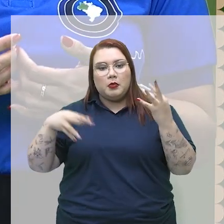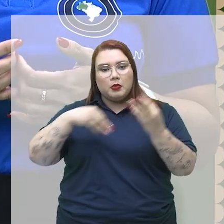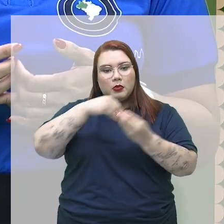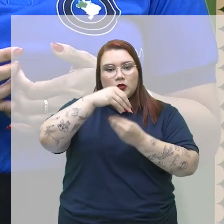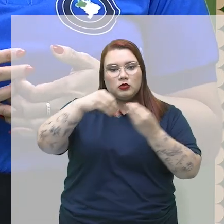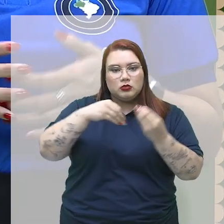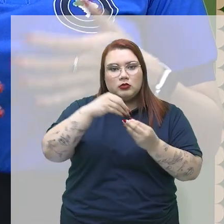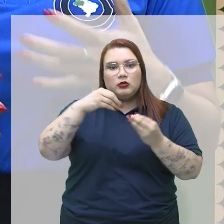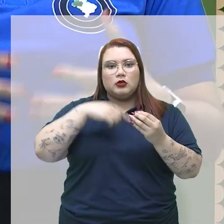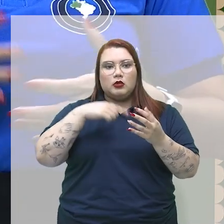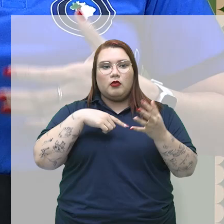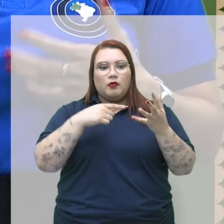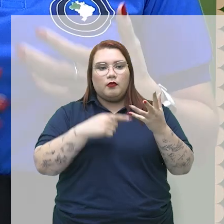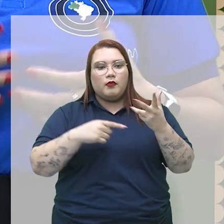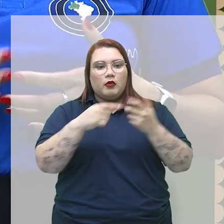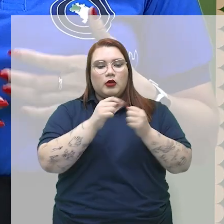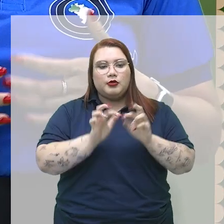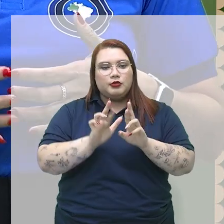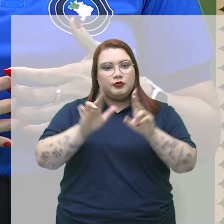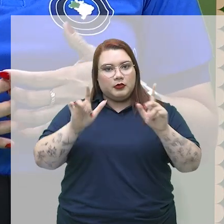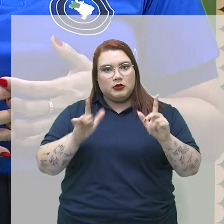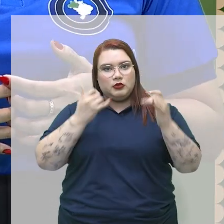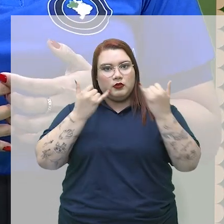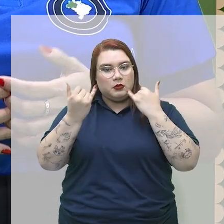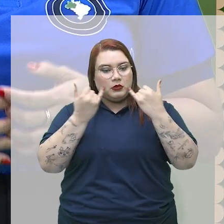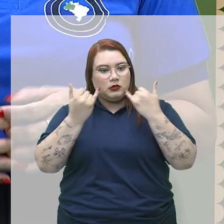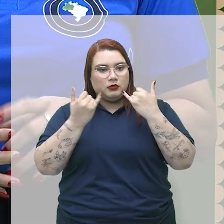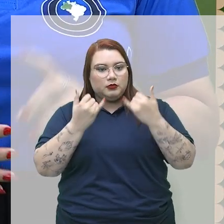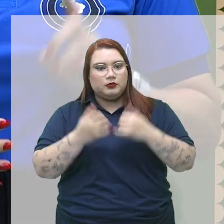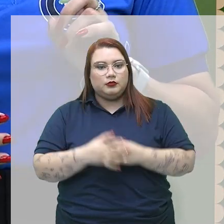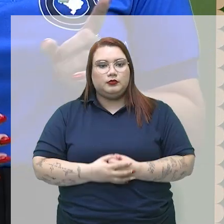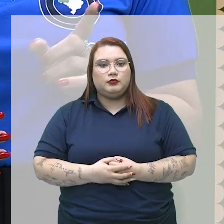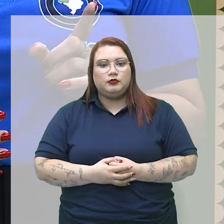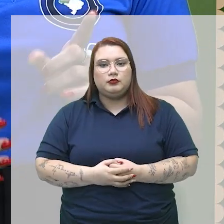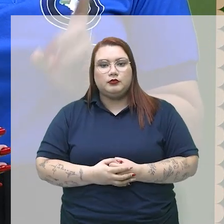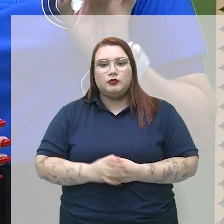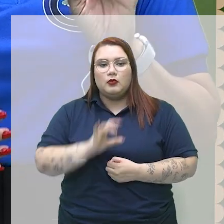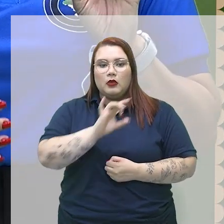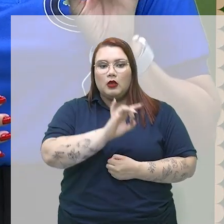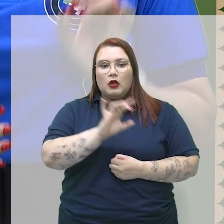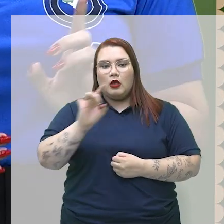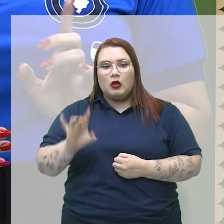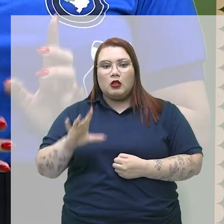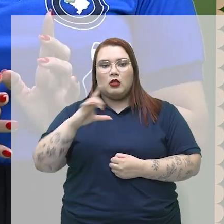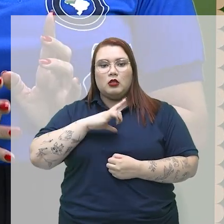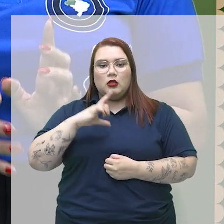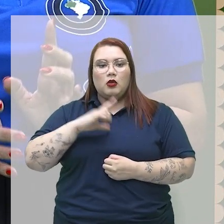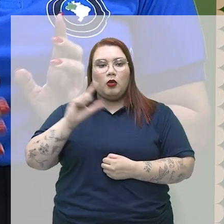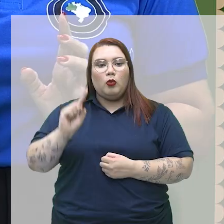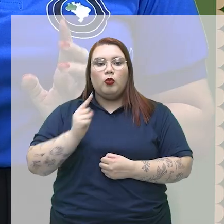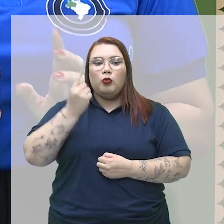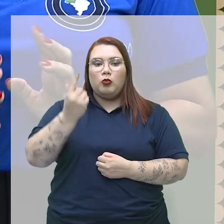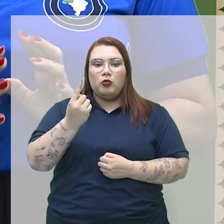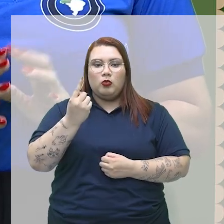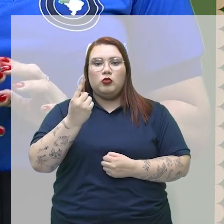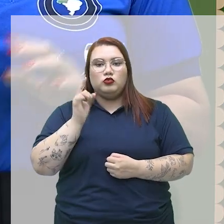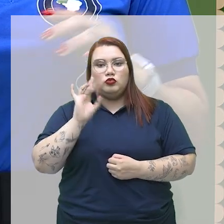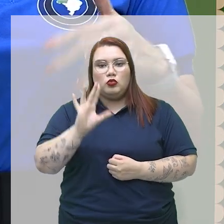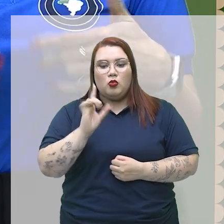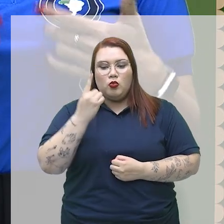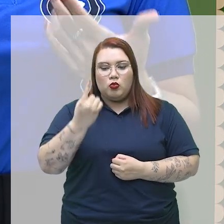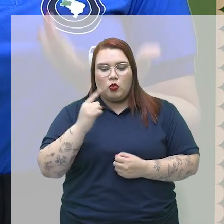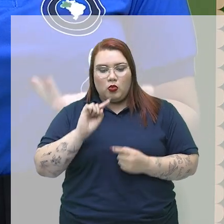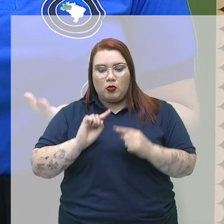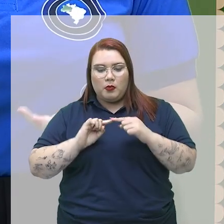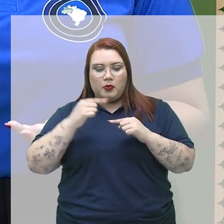do cruzamento existem diferenças entre esses fatores. E aí, cada indivíduo ele passa apenas